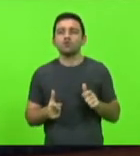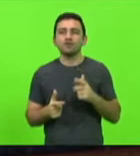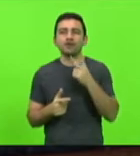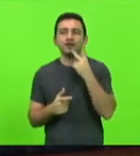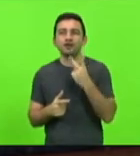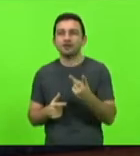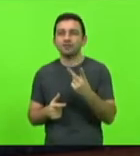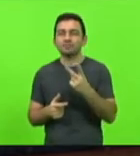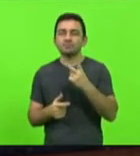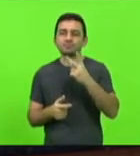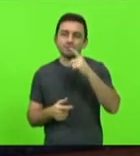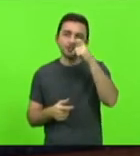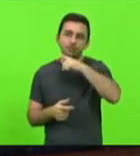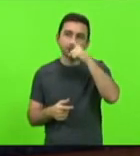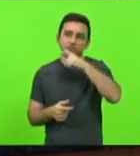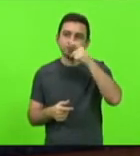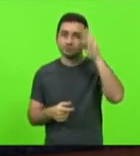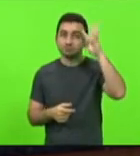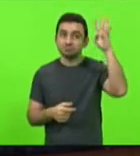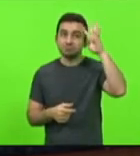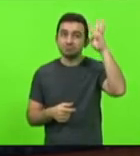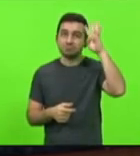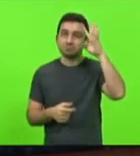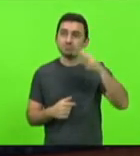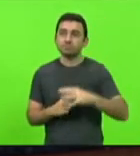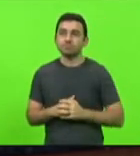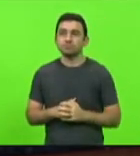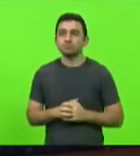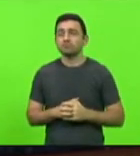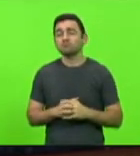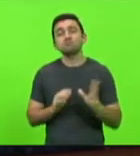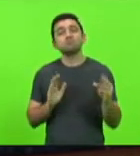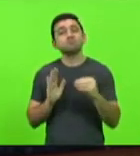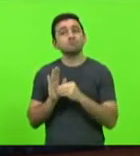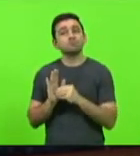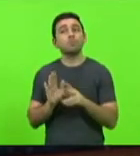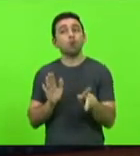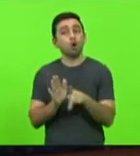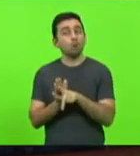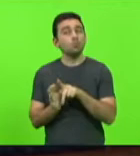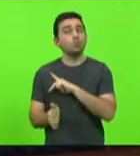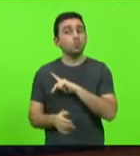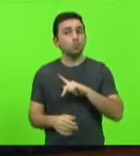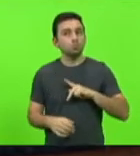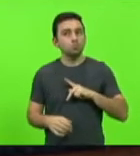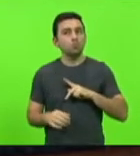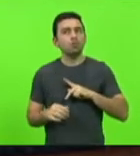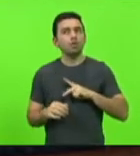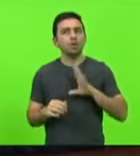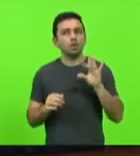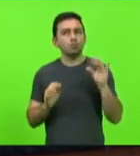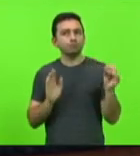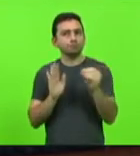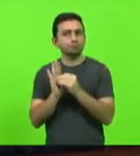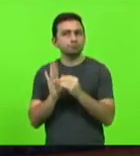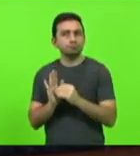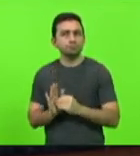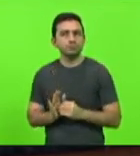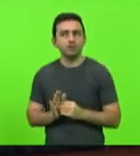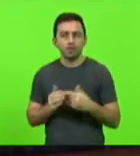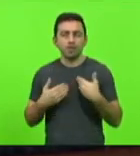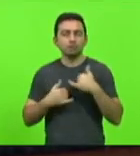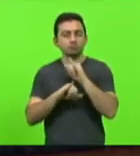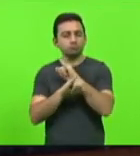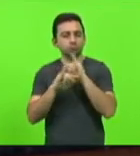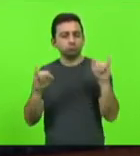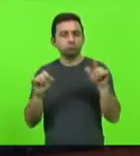essas mentiras das coisas da cabeça deles. Mas está lá, patrimônio público, também fiz questão de publicar essa